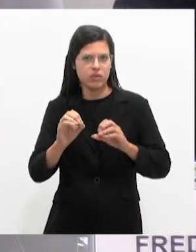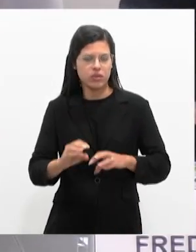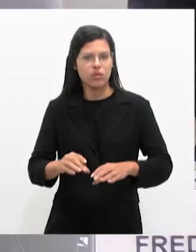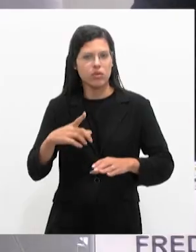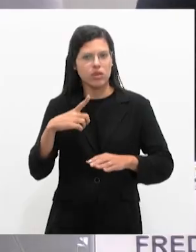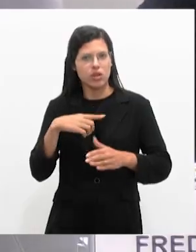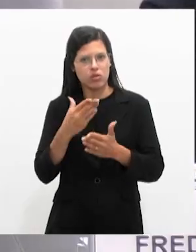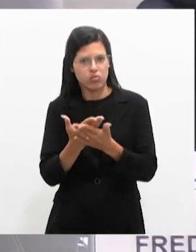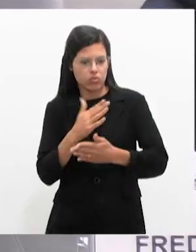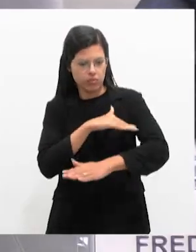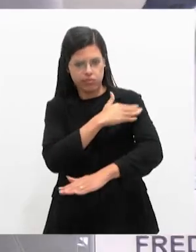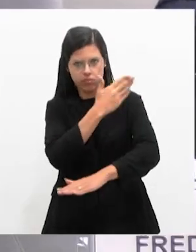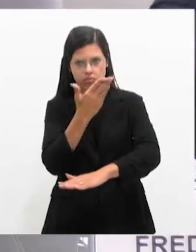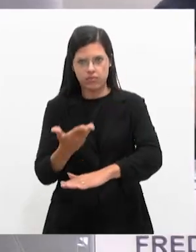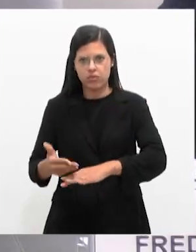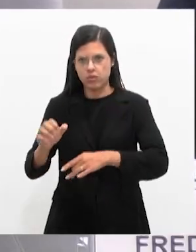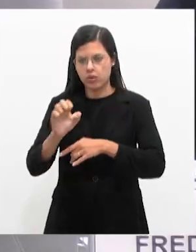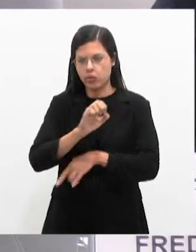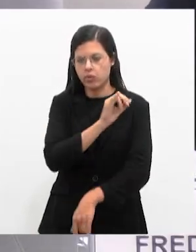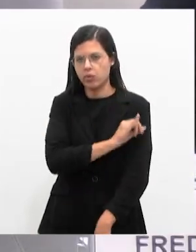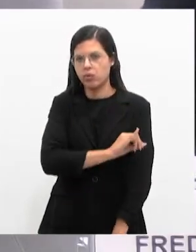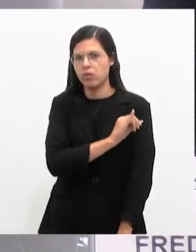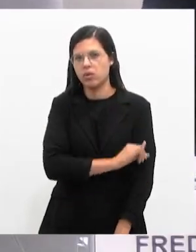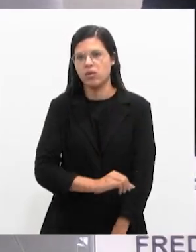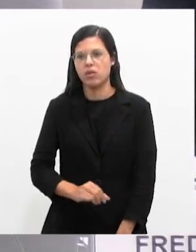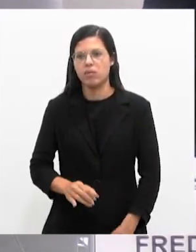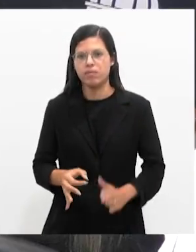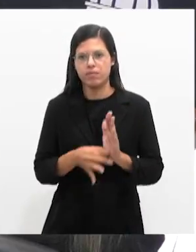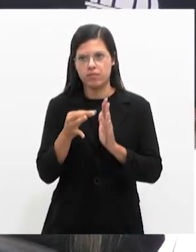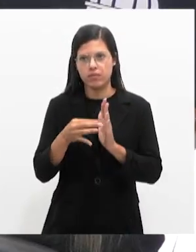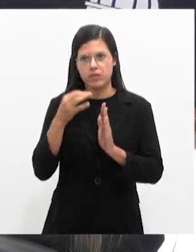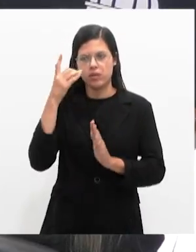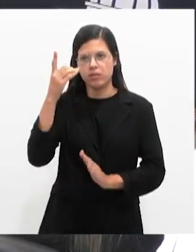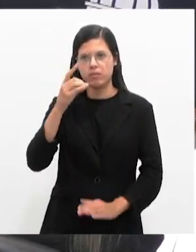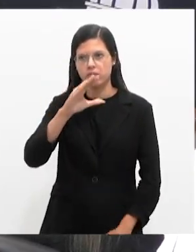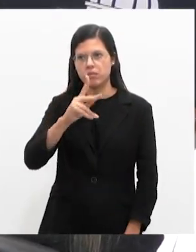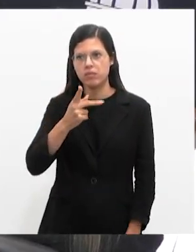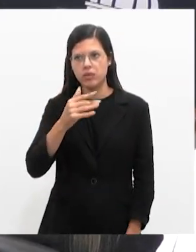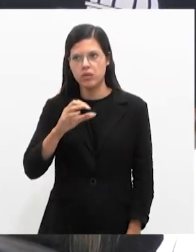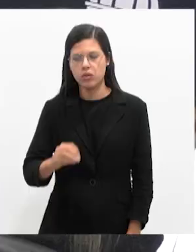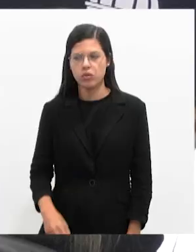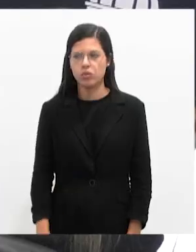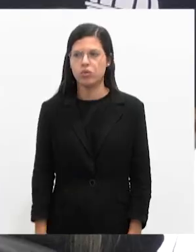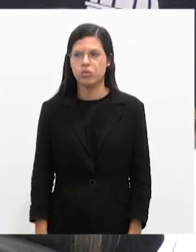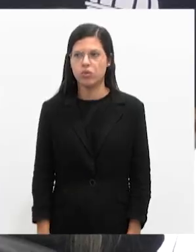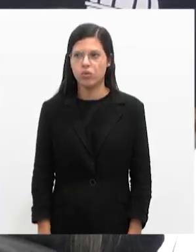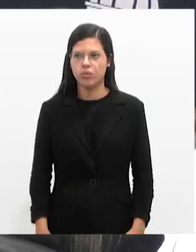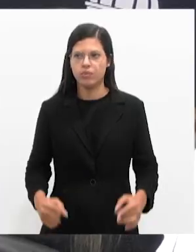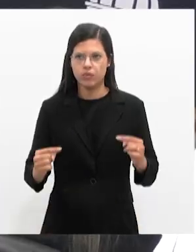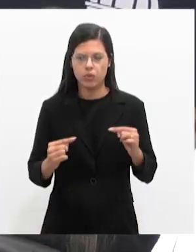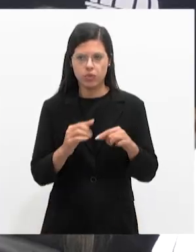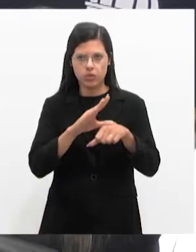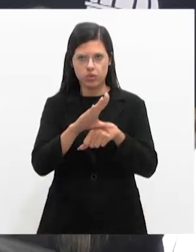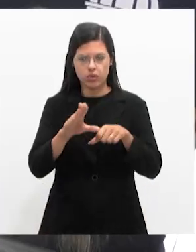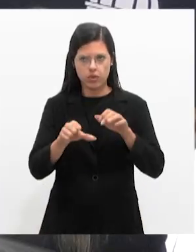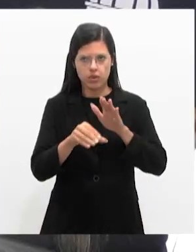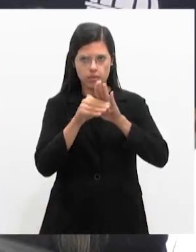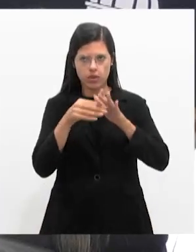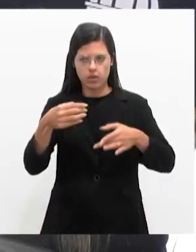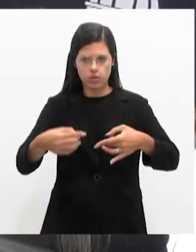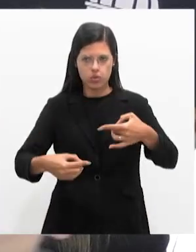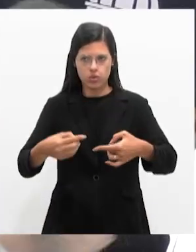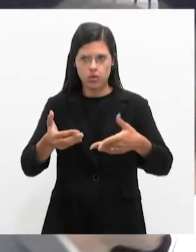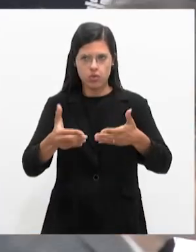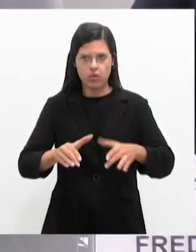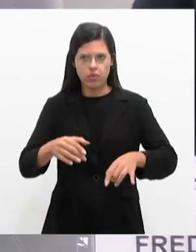do Rio de Janeiro. Para parecer, deputado Chico Machado. Senhor presidente, constitucionalidade com emenda. Em discussão. Não havendo